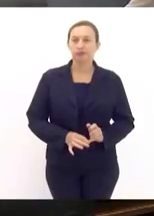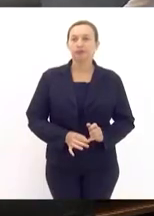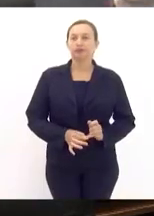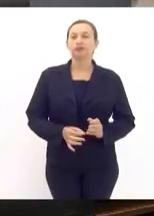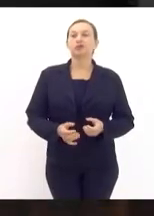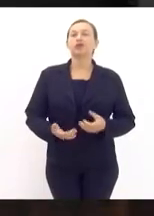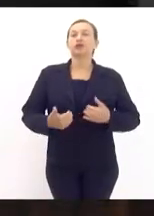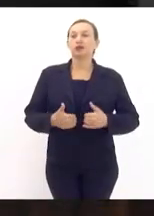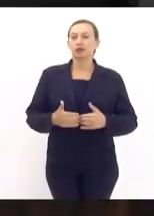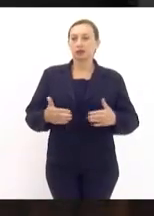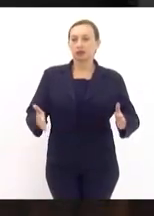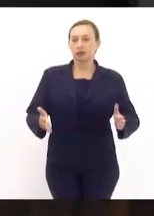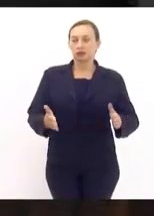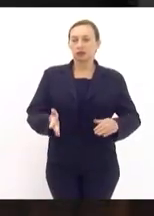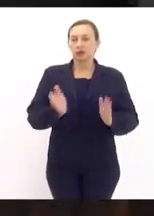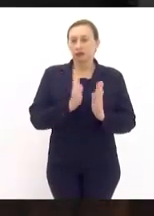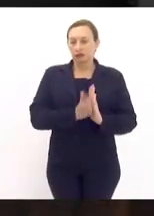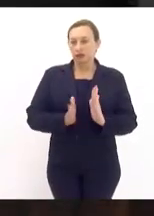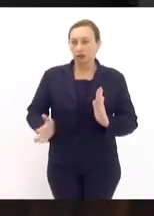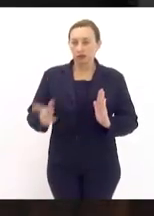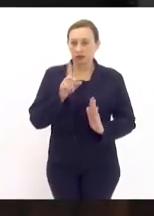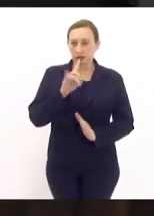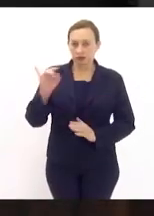Está reaberta a sessão, passe a ordem do dia.